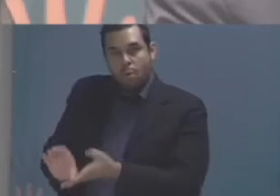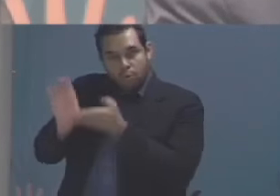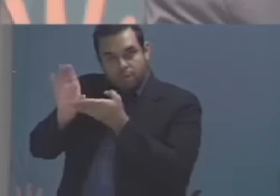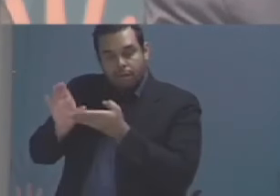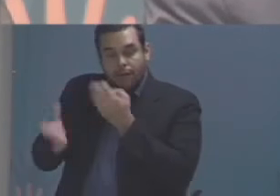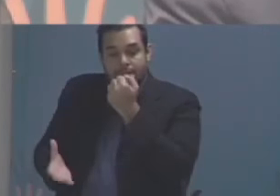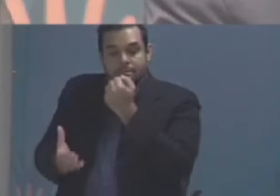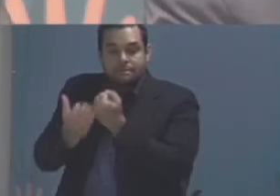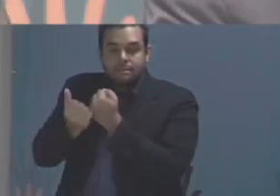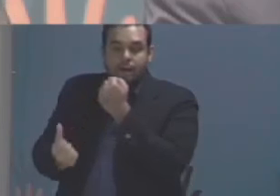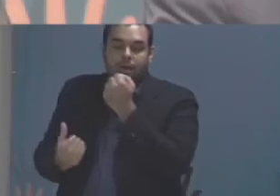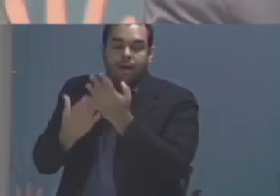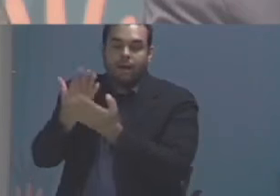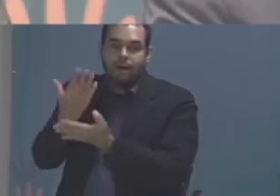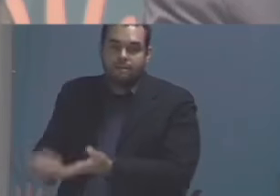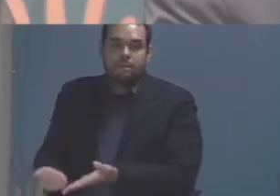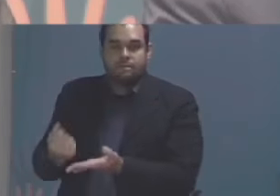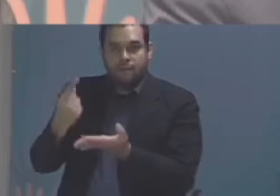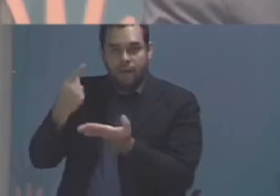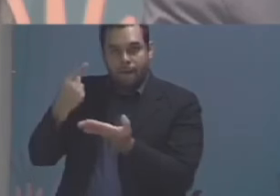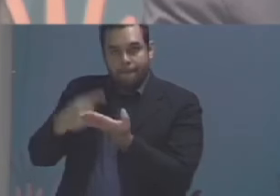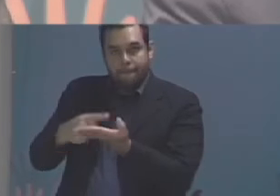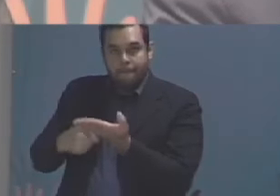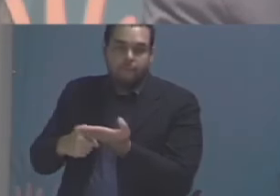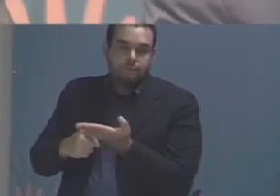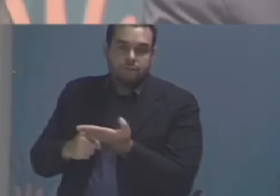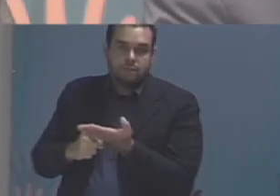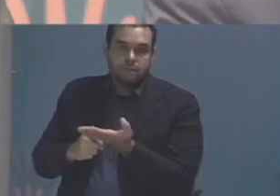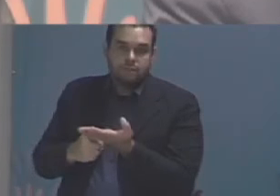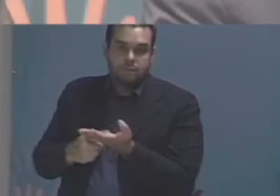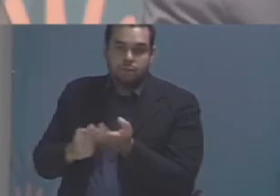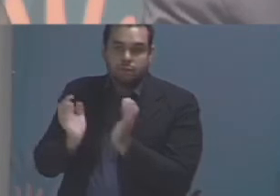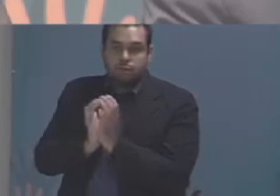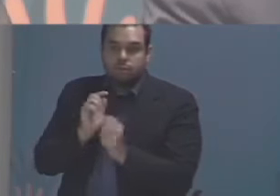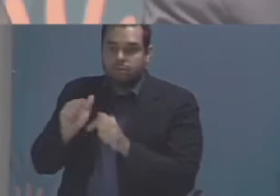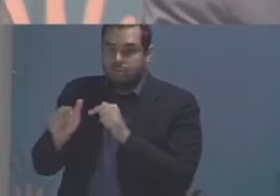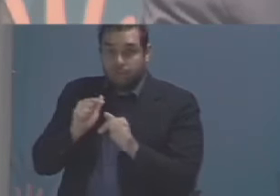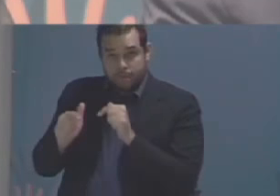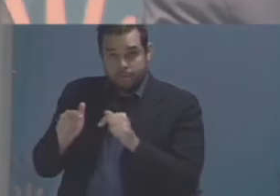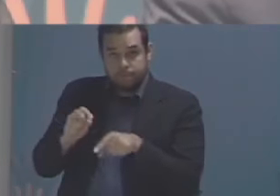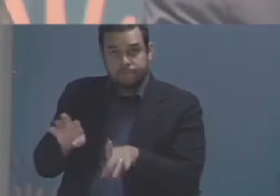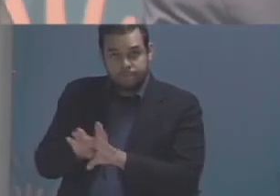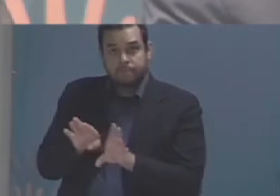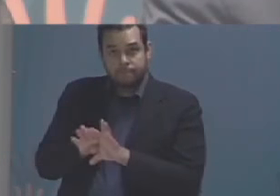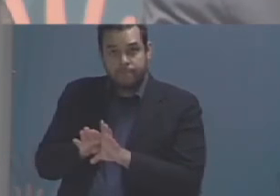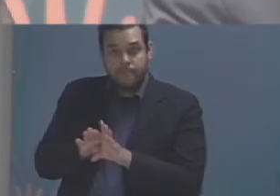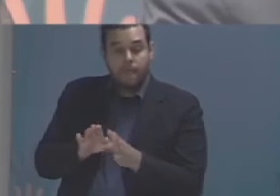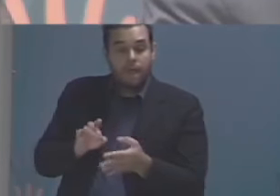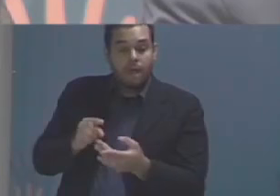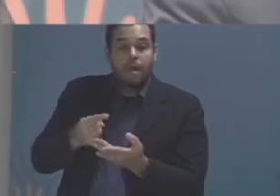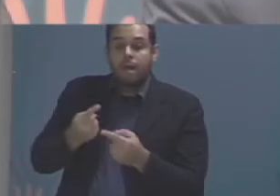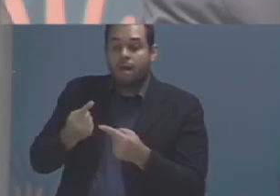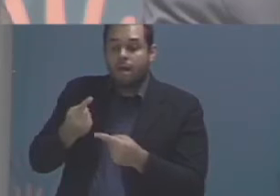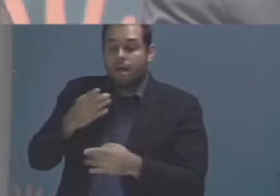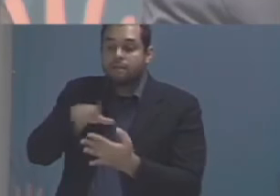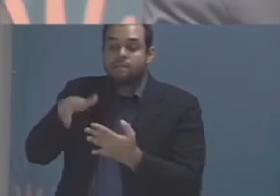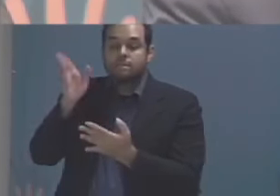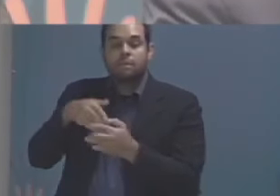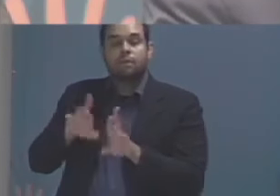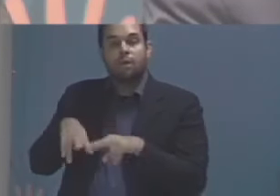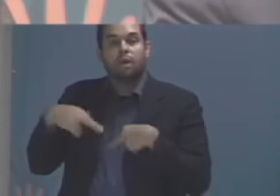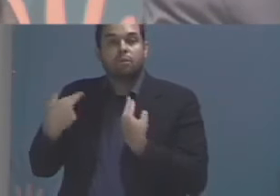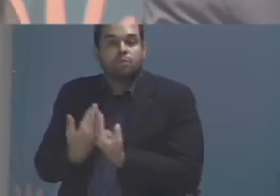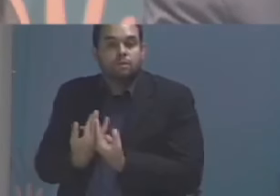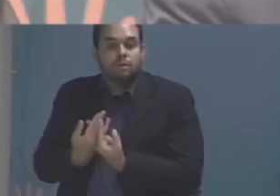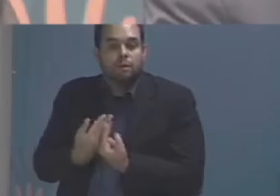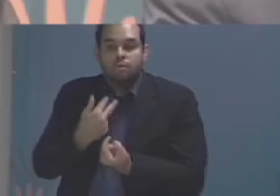condições de trabalho também. E o grupo que você pertence foi contra, inclusive suspendendo a reunião entre os conselhos e o sindicato na ideia de